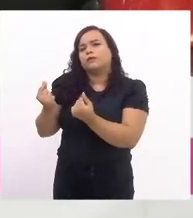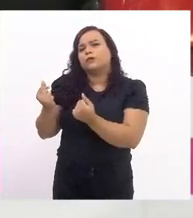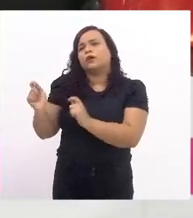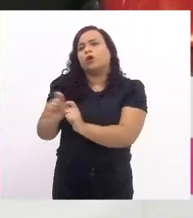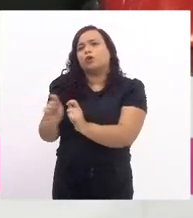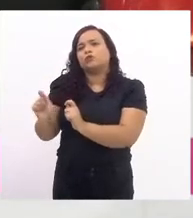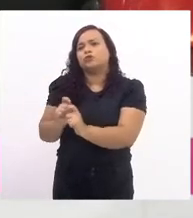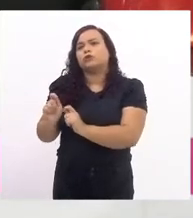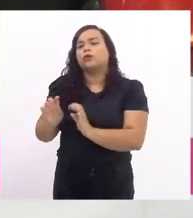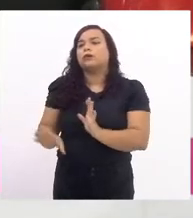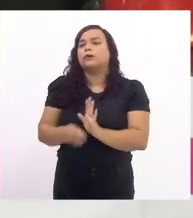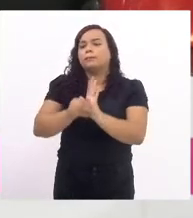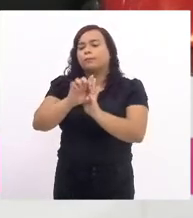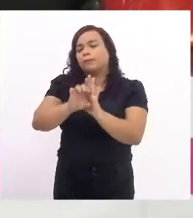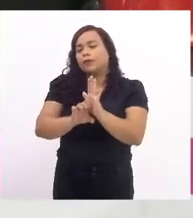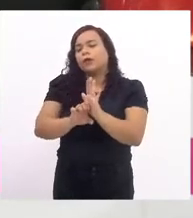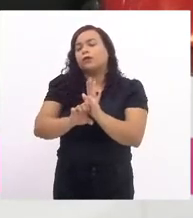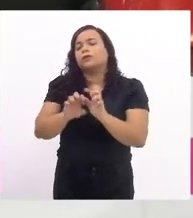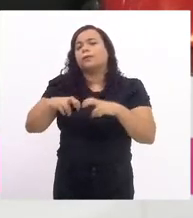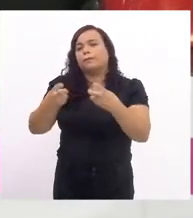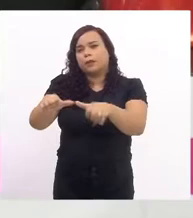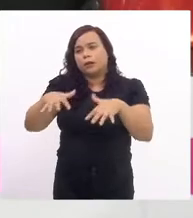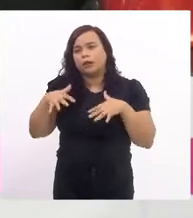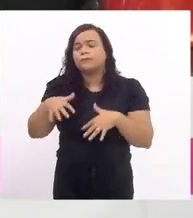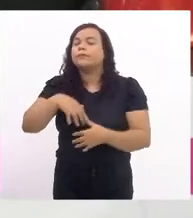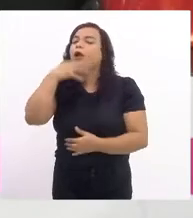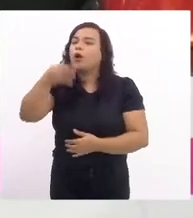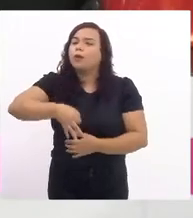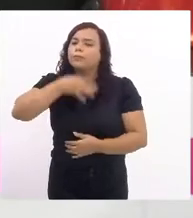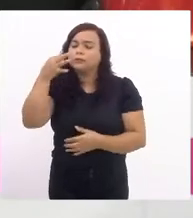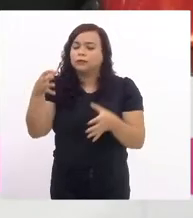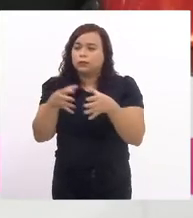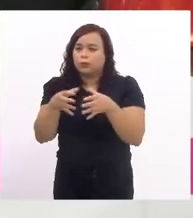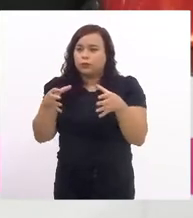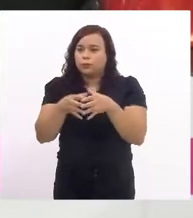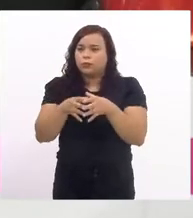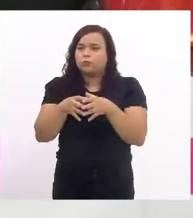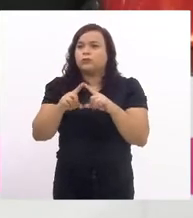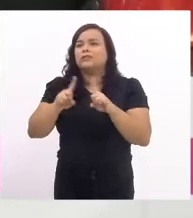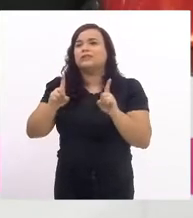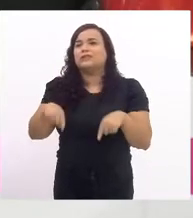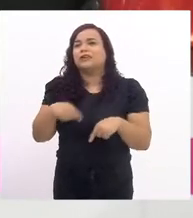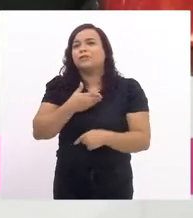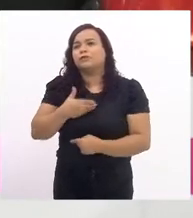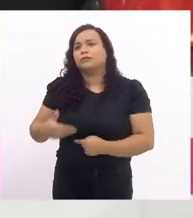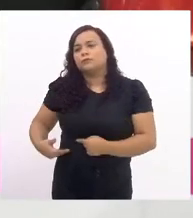plenário. Para emitir parecer pela comissão de servidores públicos, deputado Rodrigo Amorim.